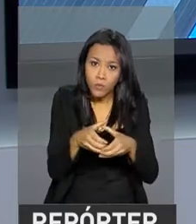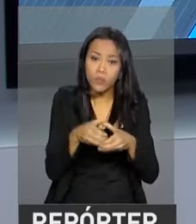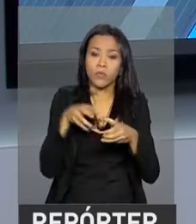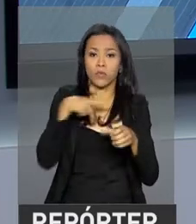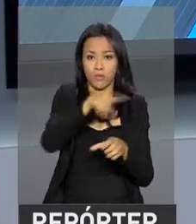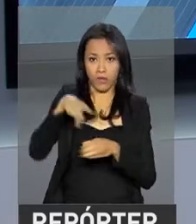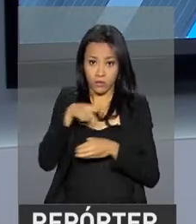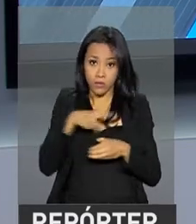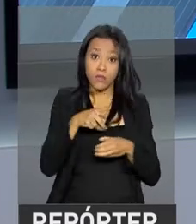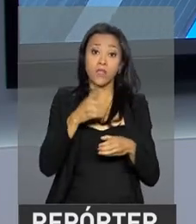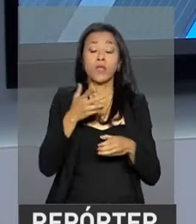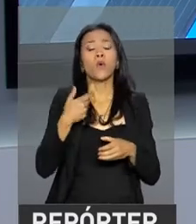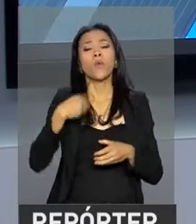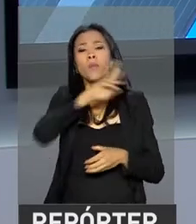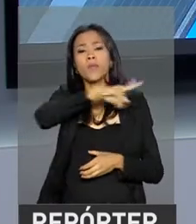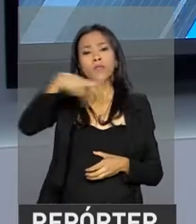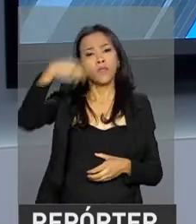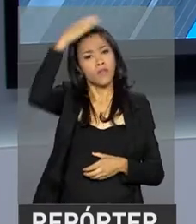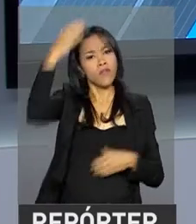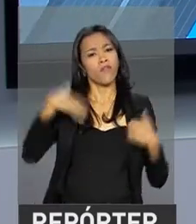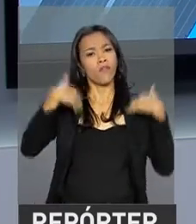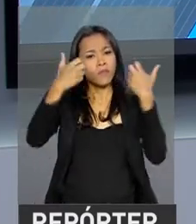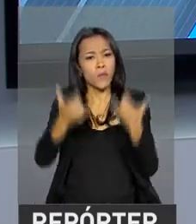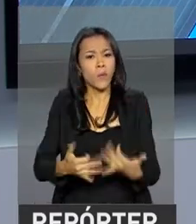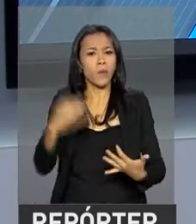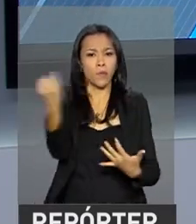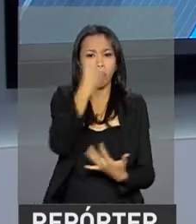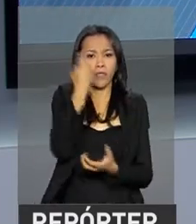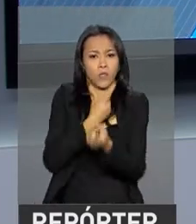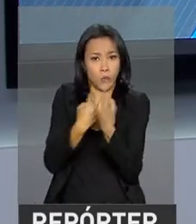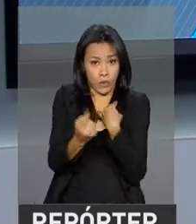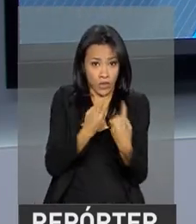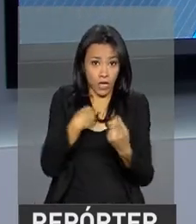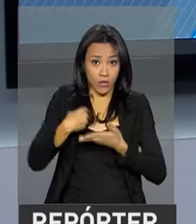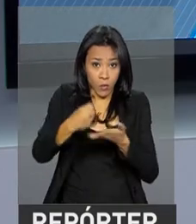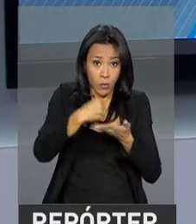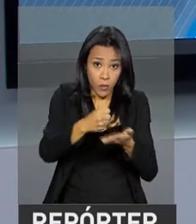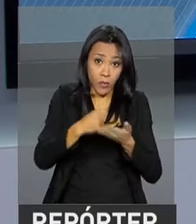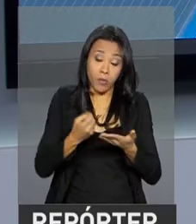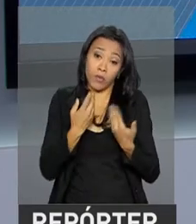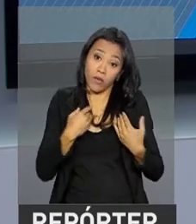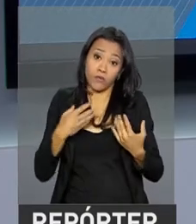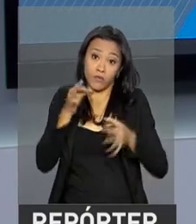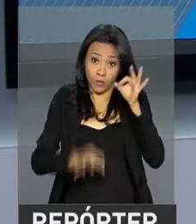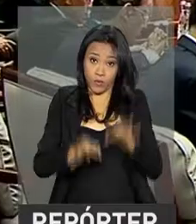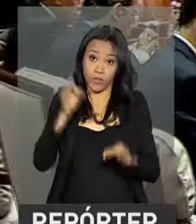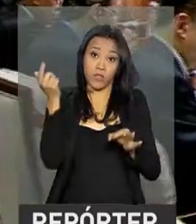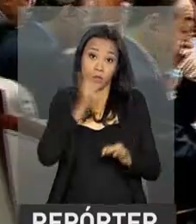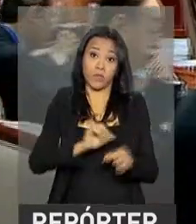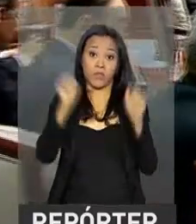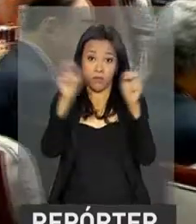destacou a importância do diálogo e da cooperação para um mundo de justiça e paz.